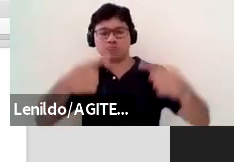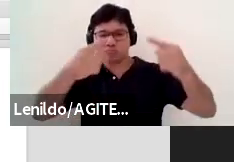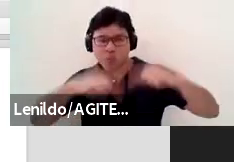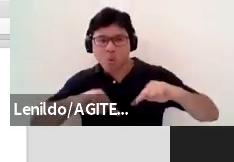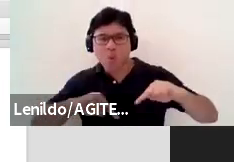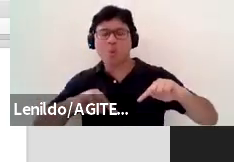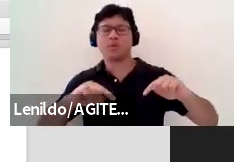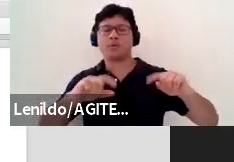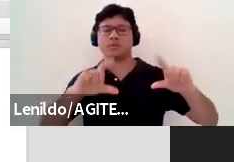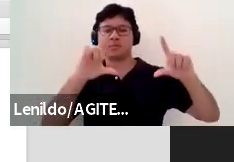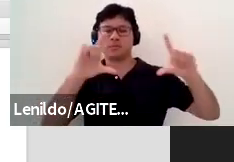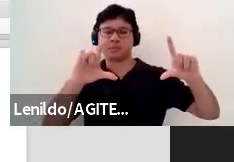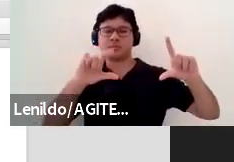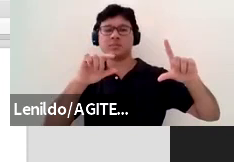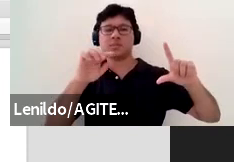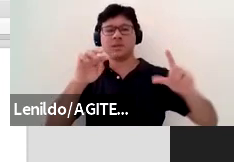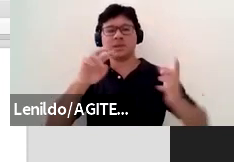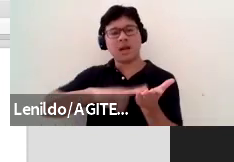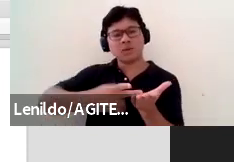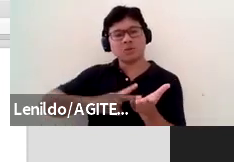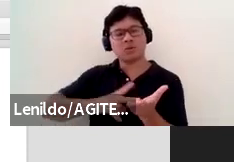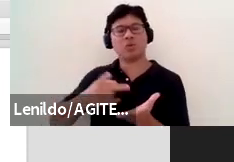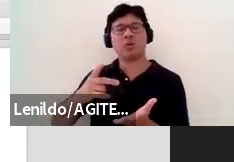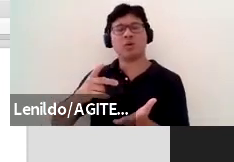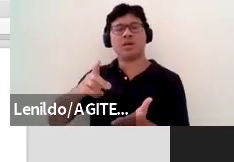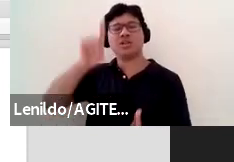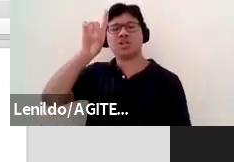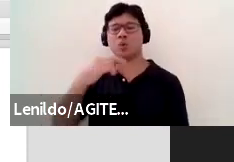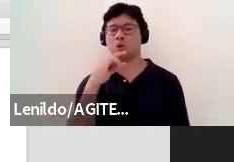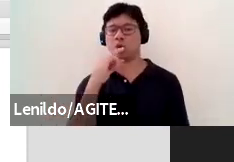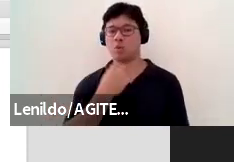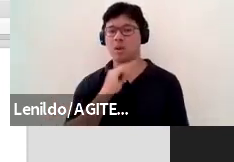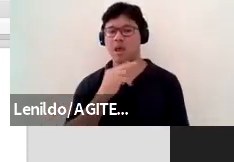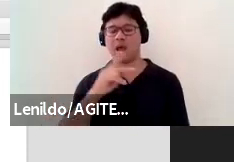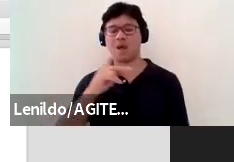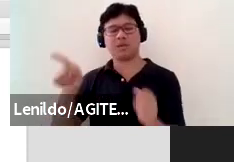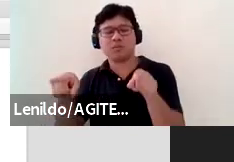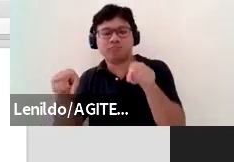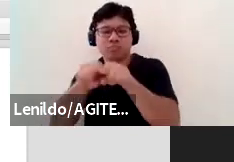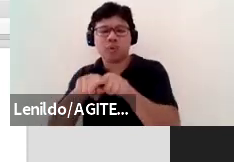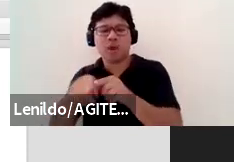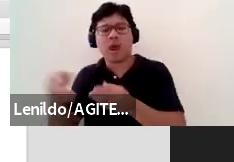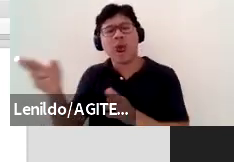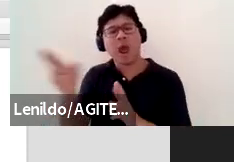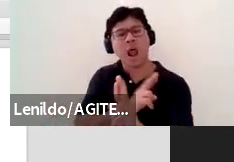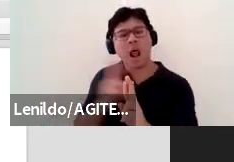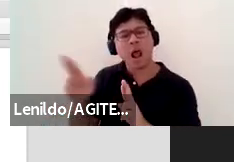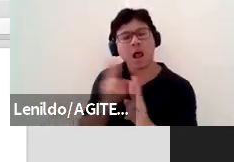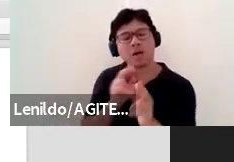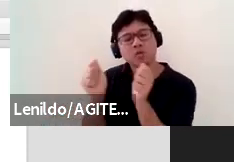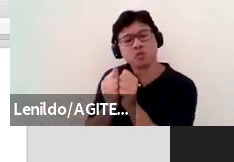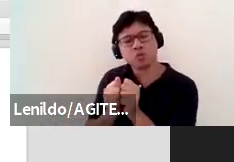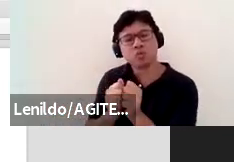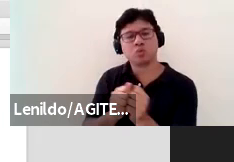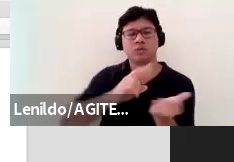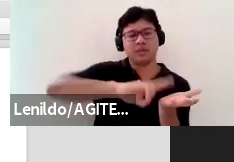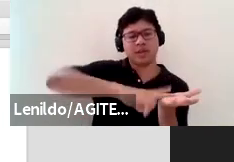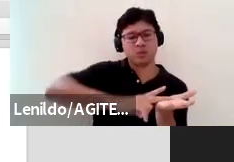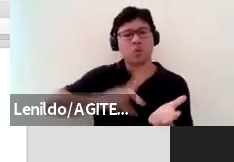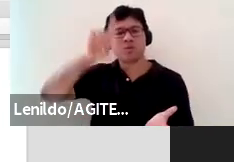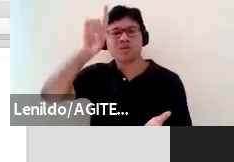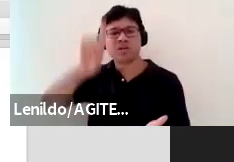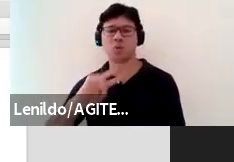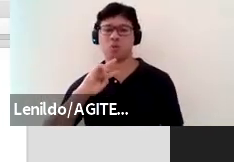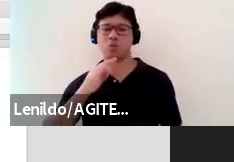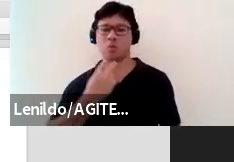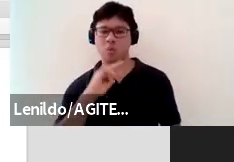hoje também falando, com o diretor de dublagem, Felipe Drummond, falando sobre essa relação, essa dobradinha entre o tradutor e o diretor de dublagem.